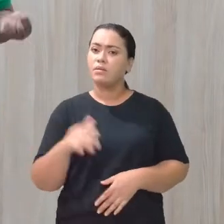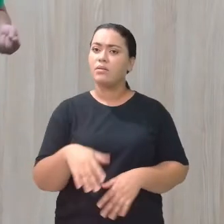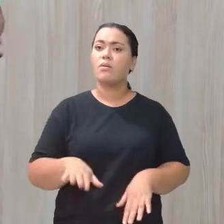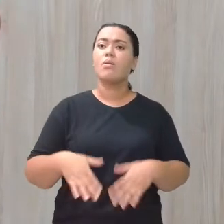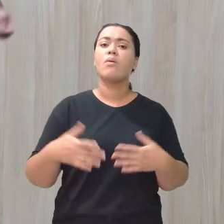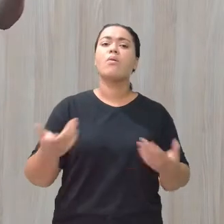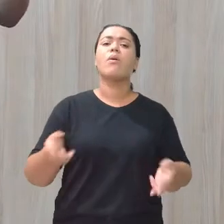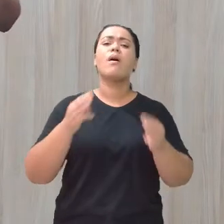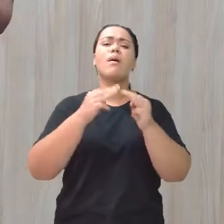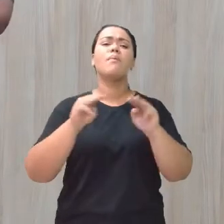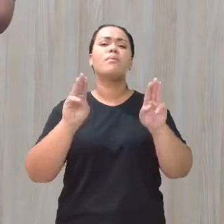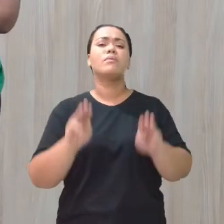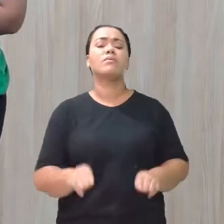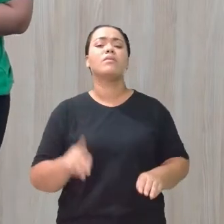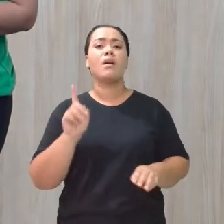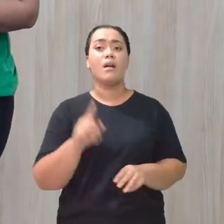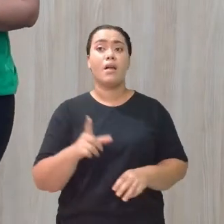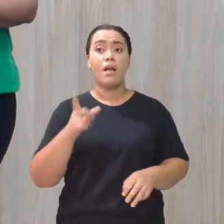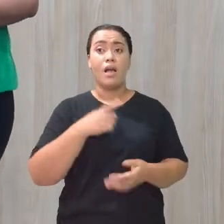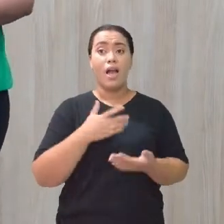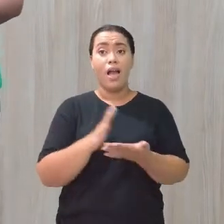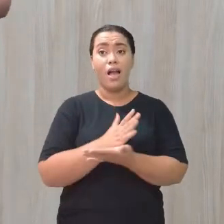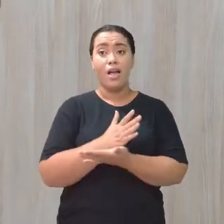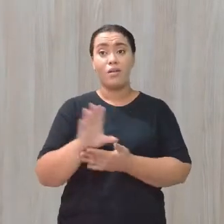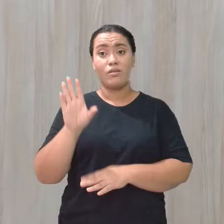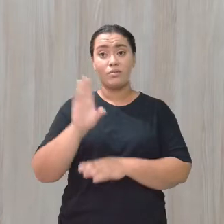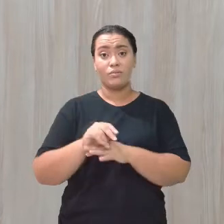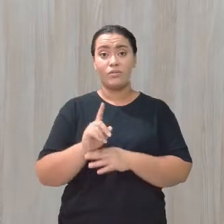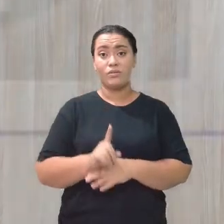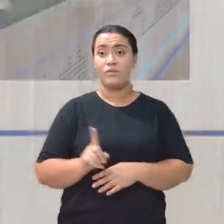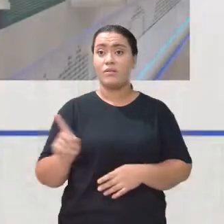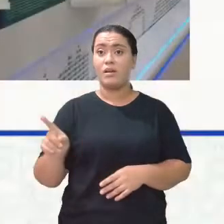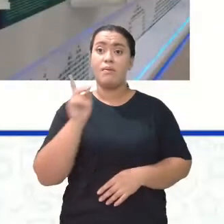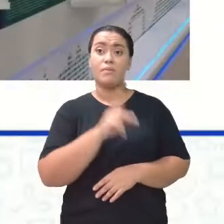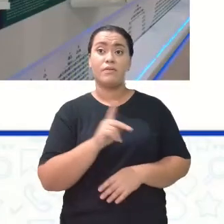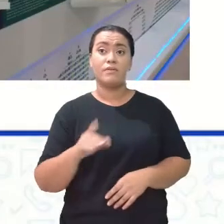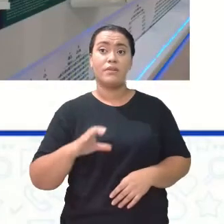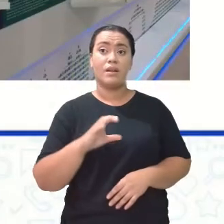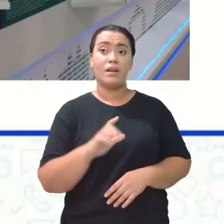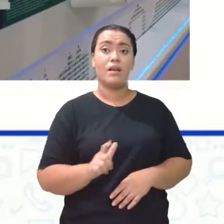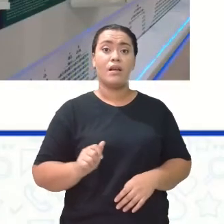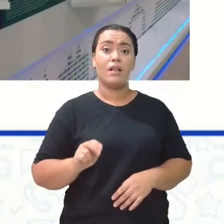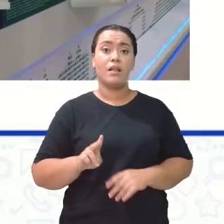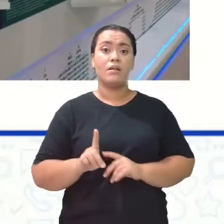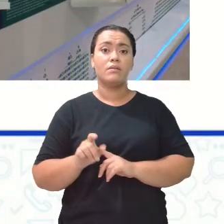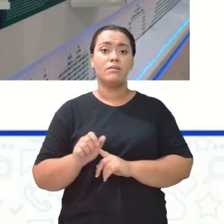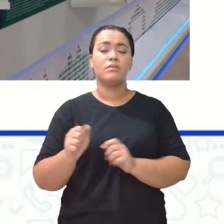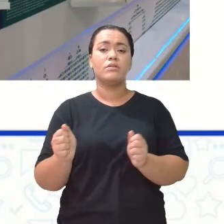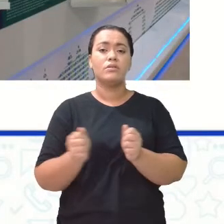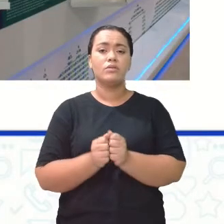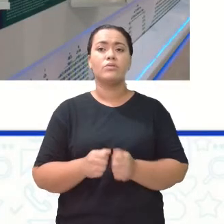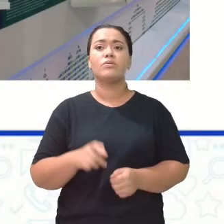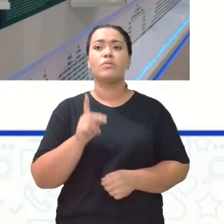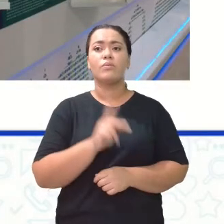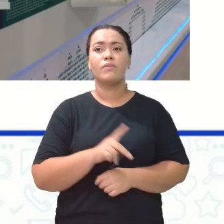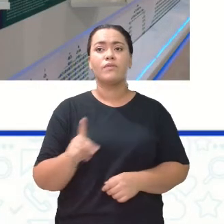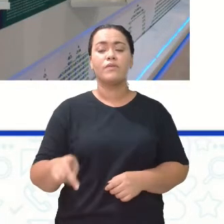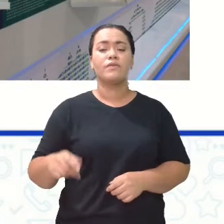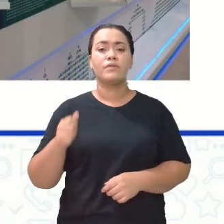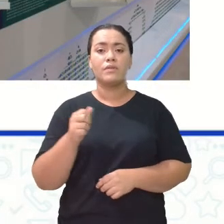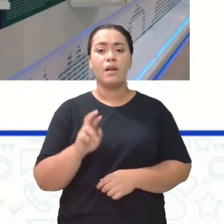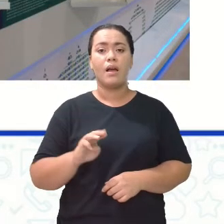museu é esse? Eu trouxe aqui algumas fotos, olha aí, a professora Cláudia e o professor Armando conversando